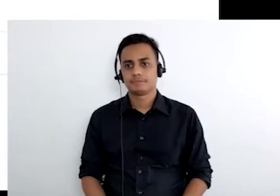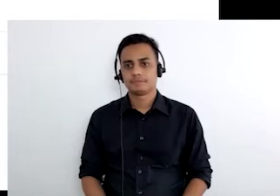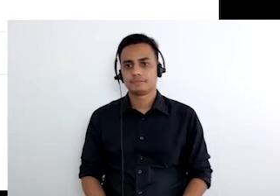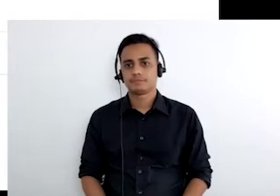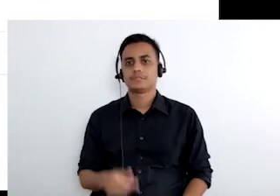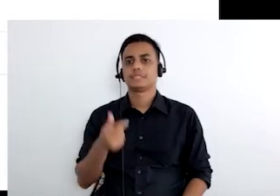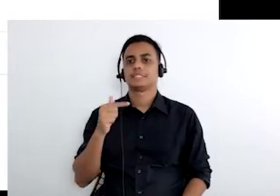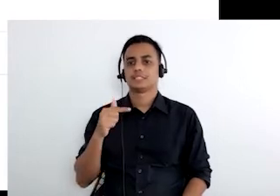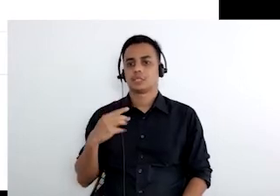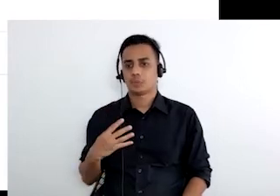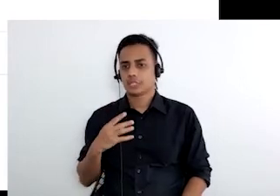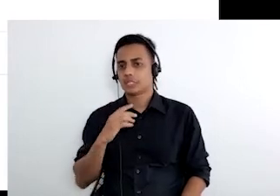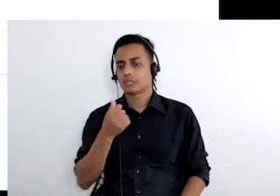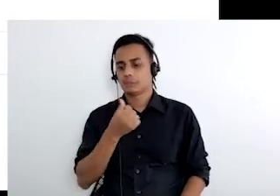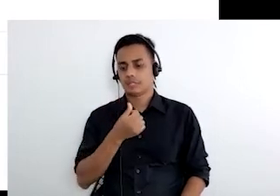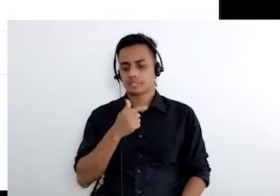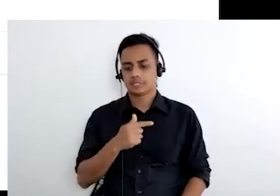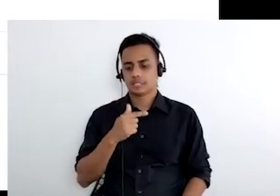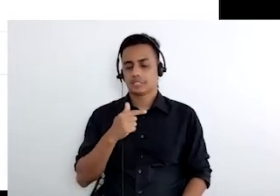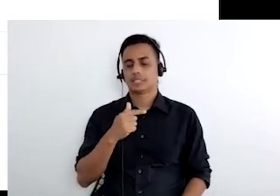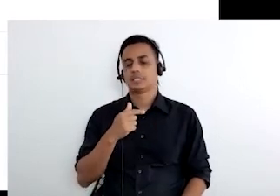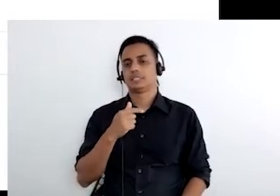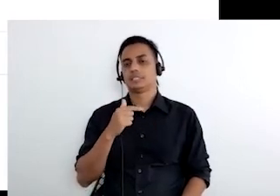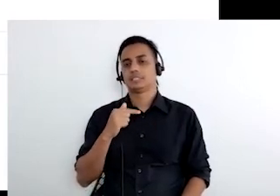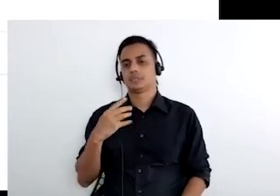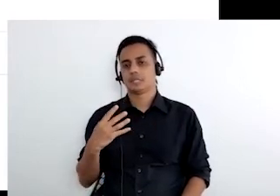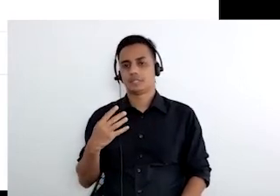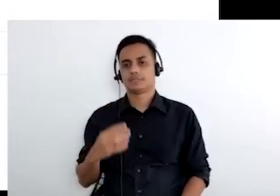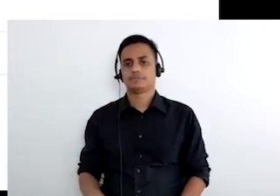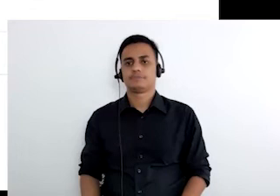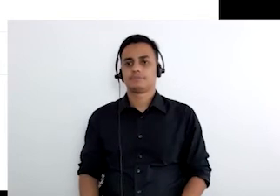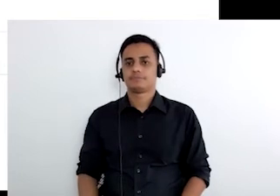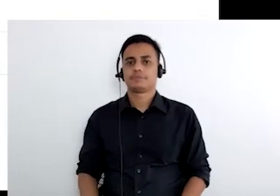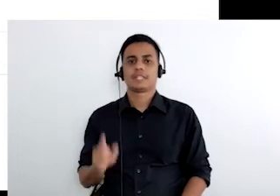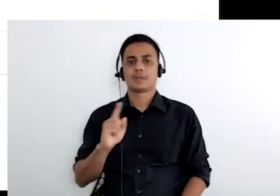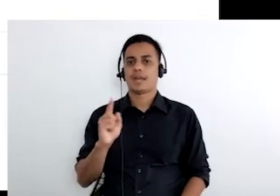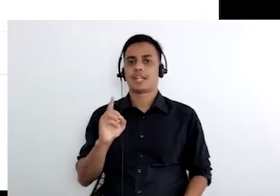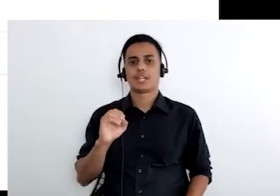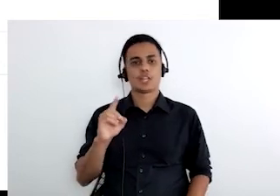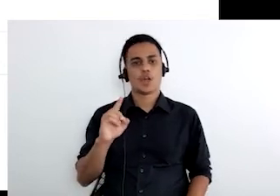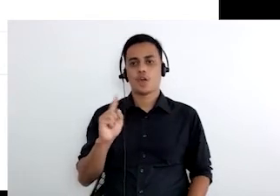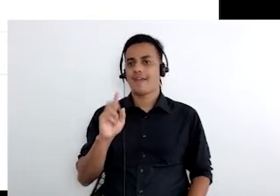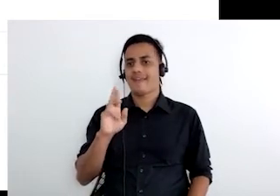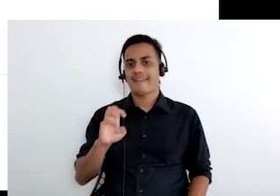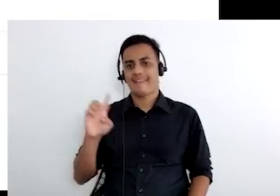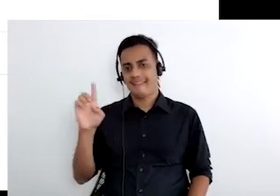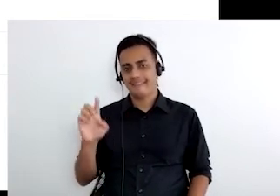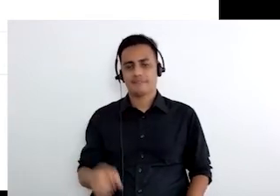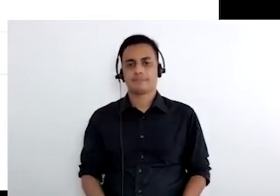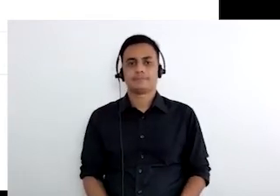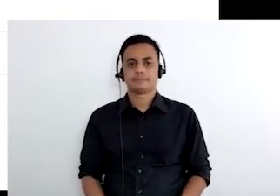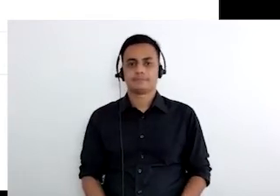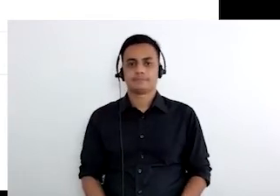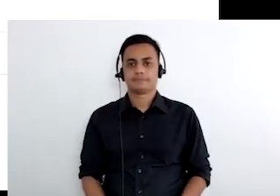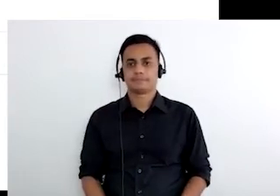74. 67, 71, 74, na verdade, não é um dó, é um ré aqui. Então, vamos lá.